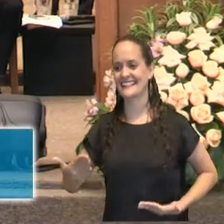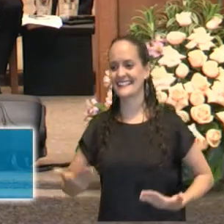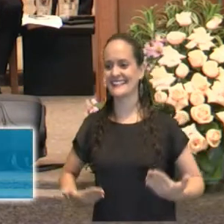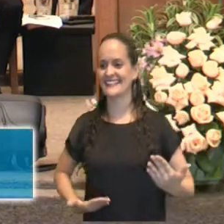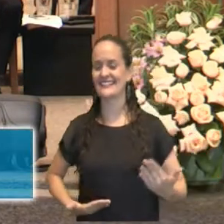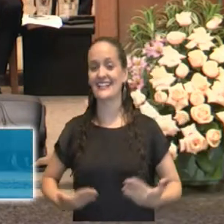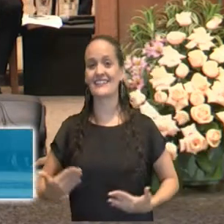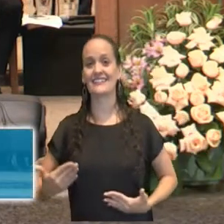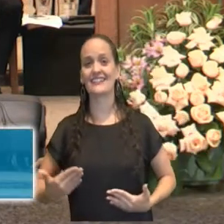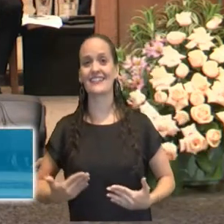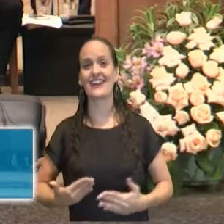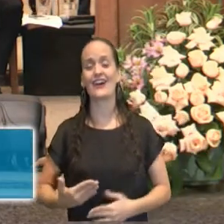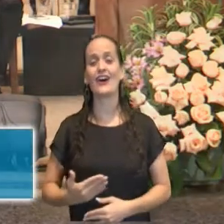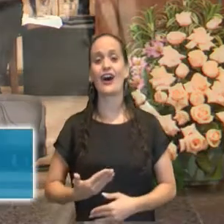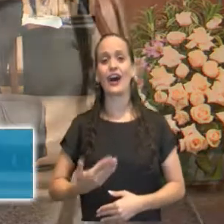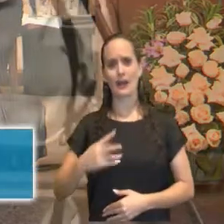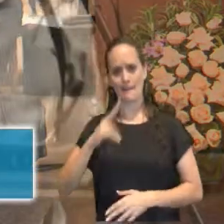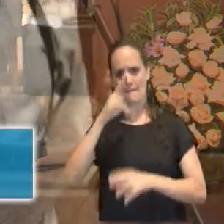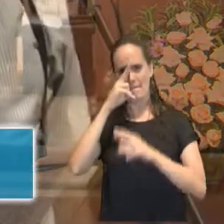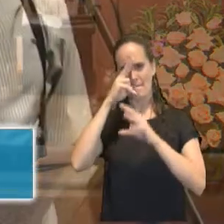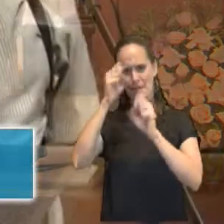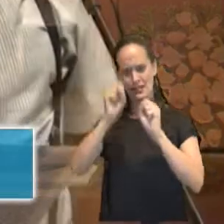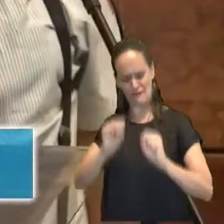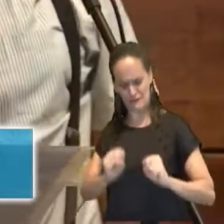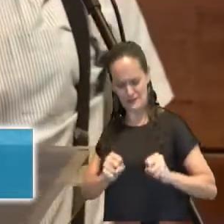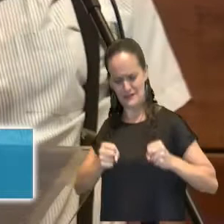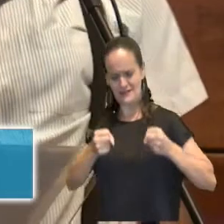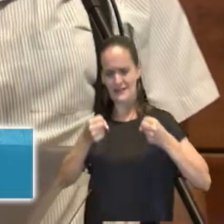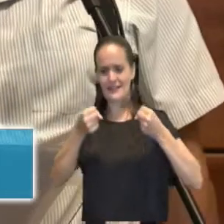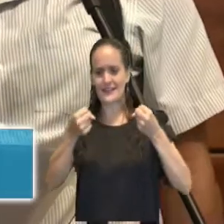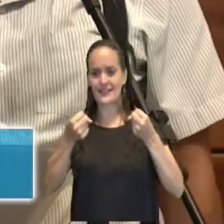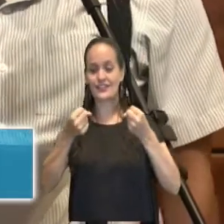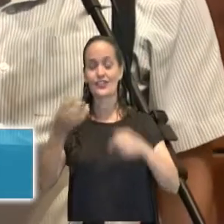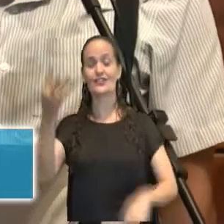servir, com toda a minha força e